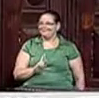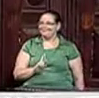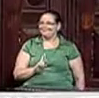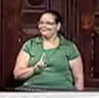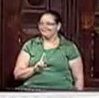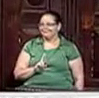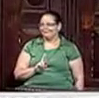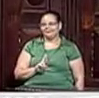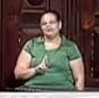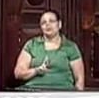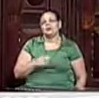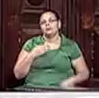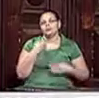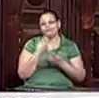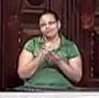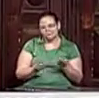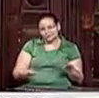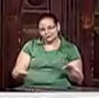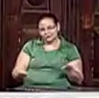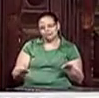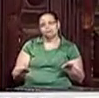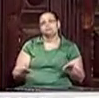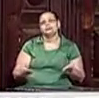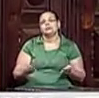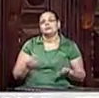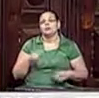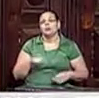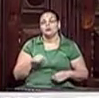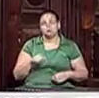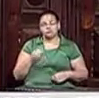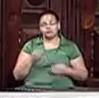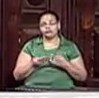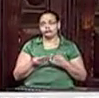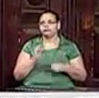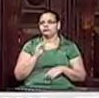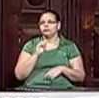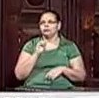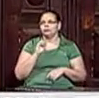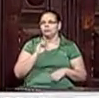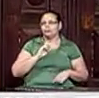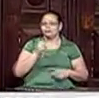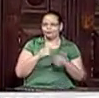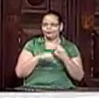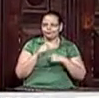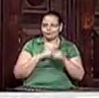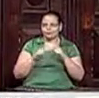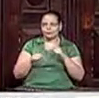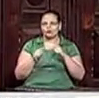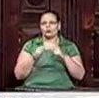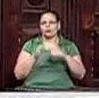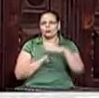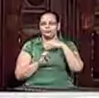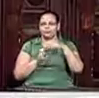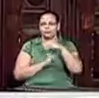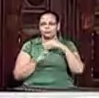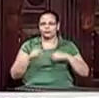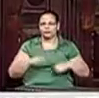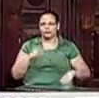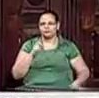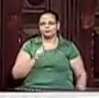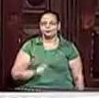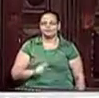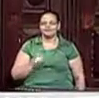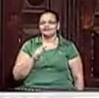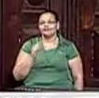avaliar as perdas da má gestão da Petrobras que teve o Rio de Janeiro. Esse trabalho nasceu